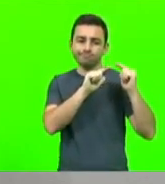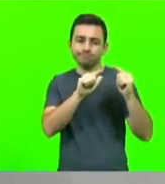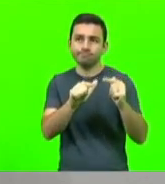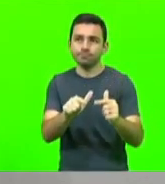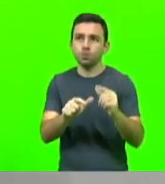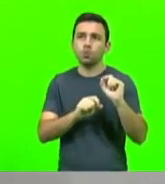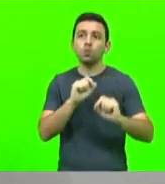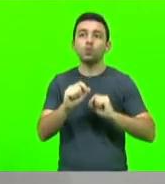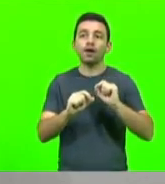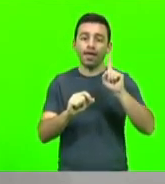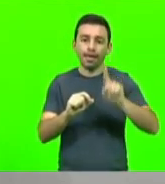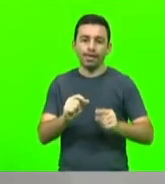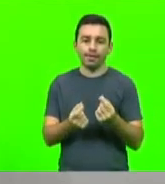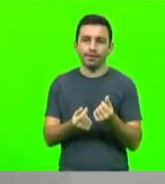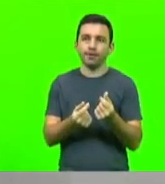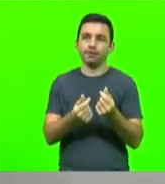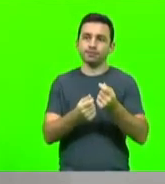gerar riquezas,